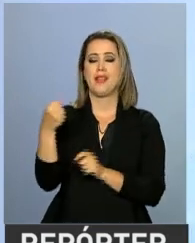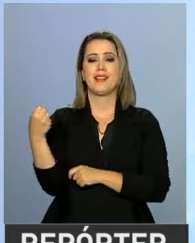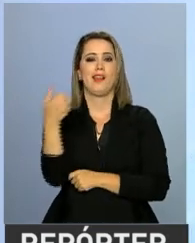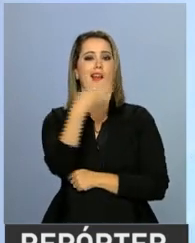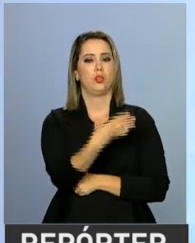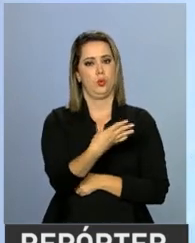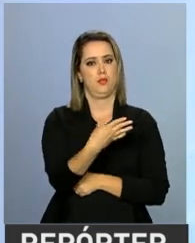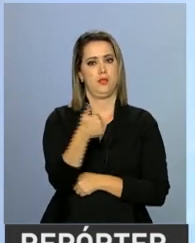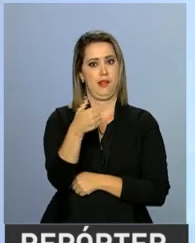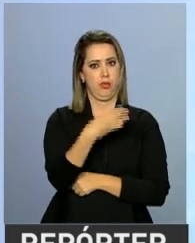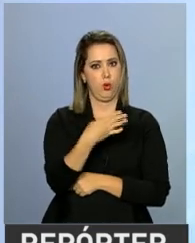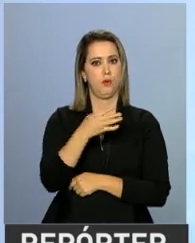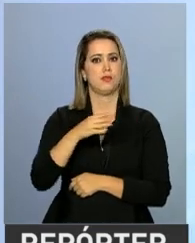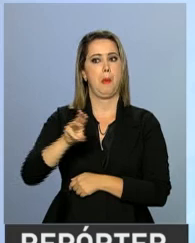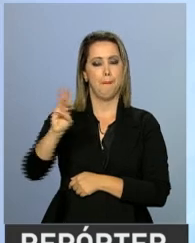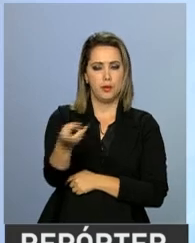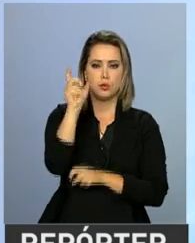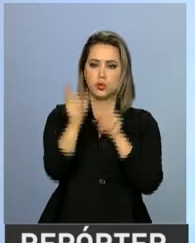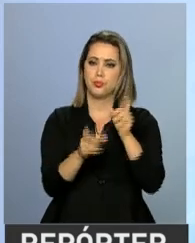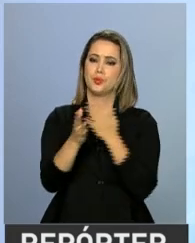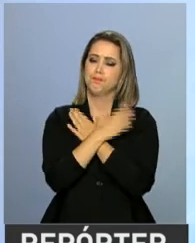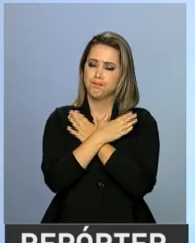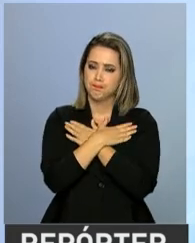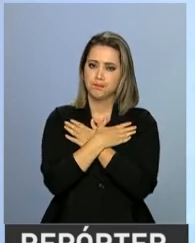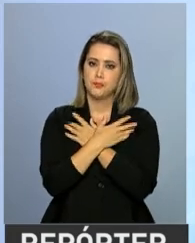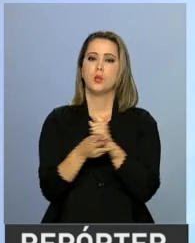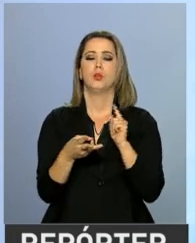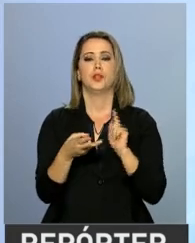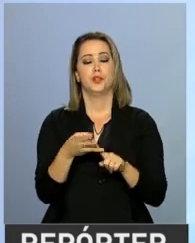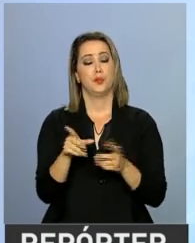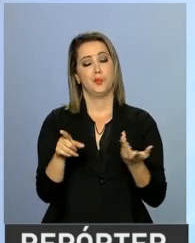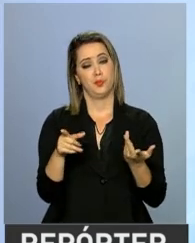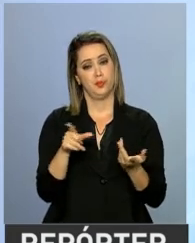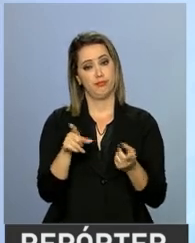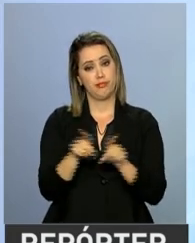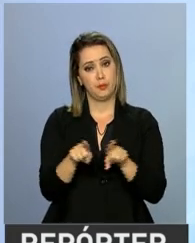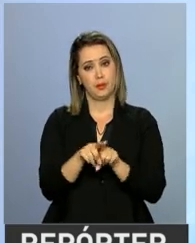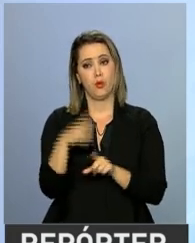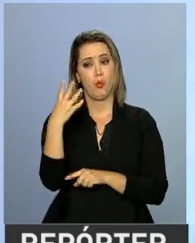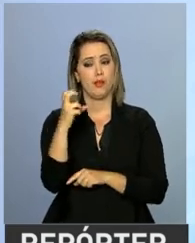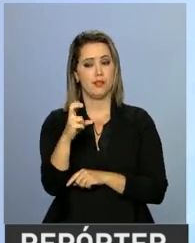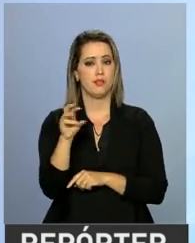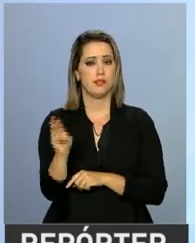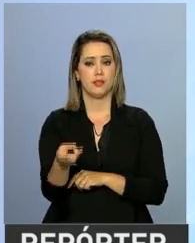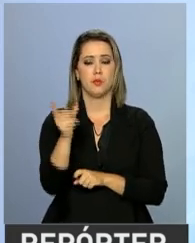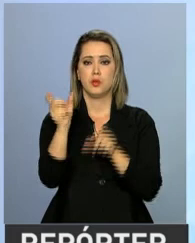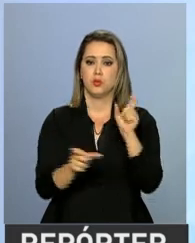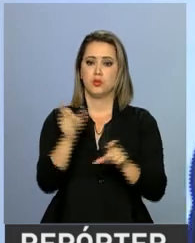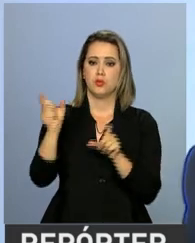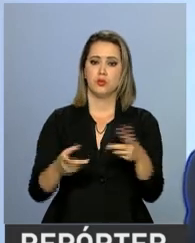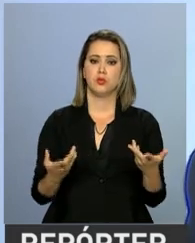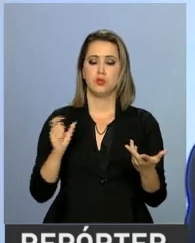milhões de pessoas desempregadas e nós temos ainda 45 milhões de pessoas por uma